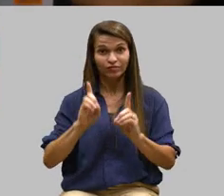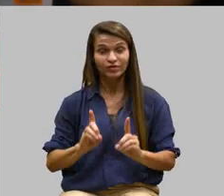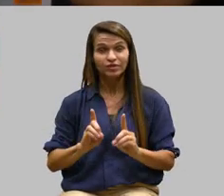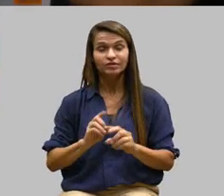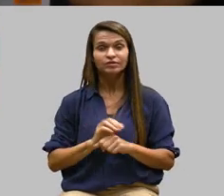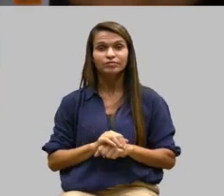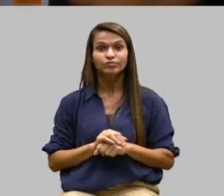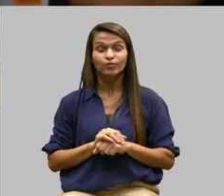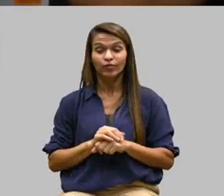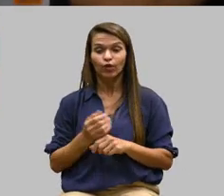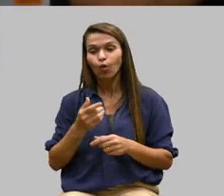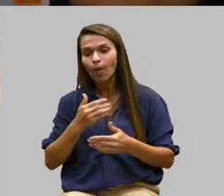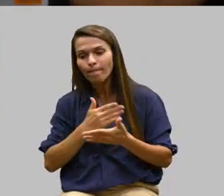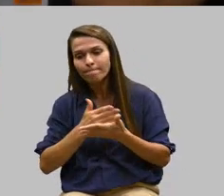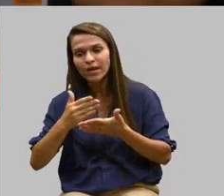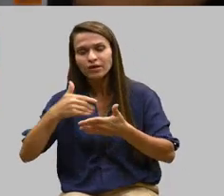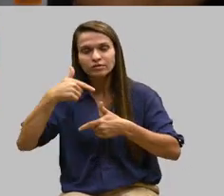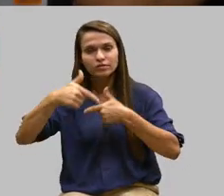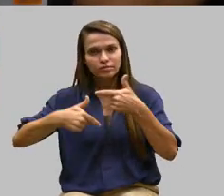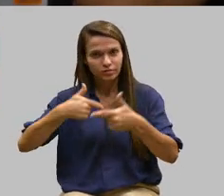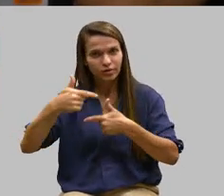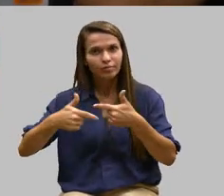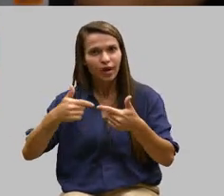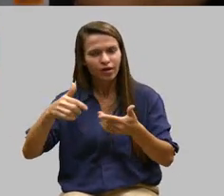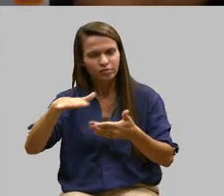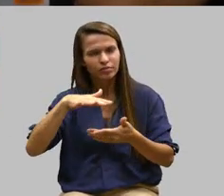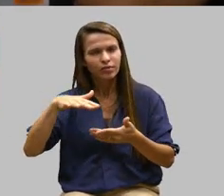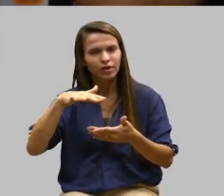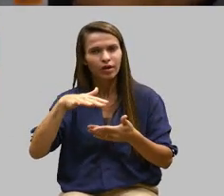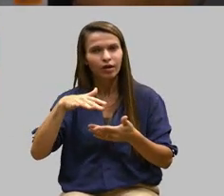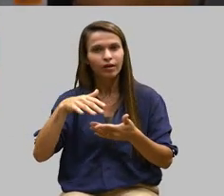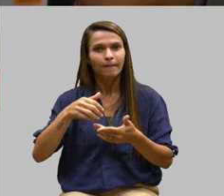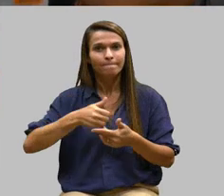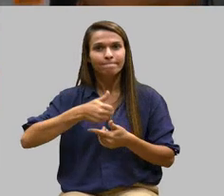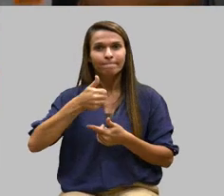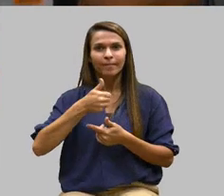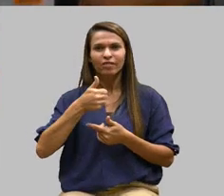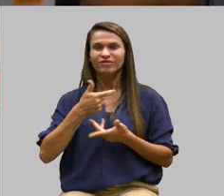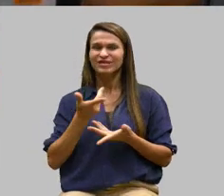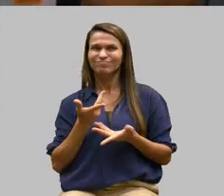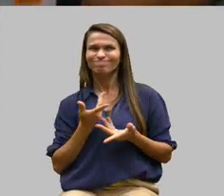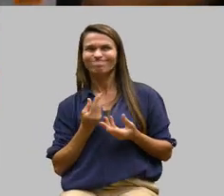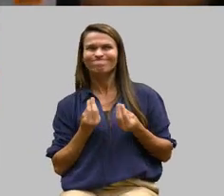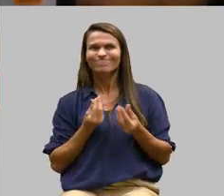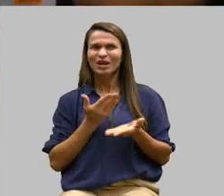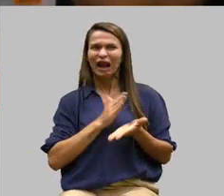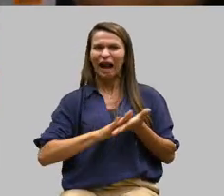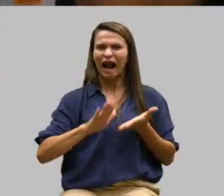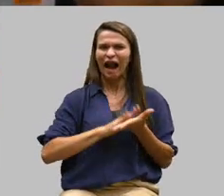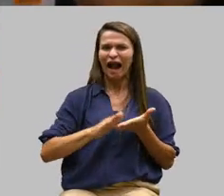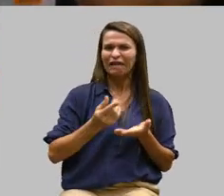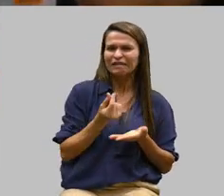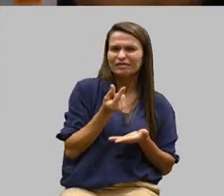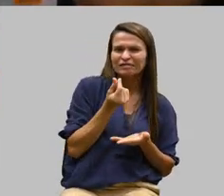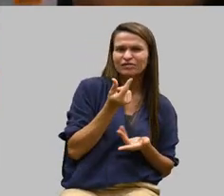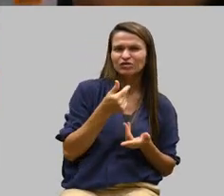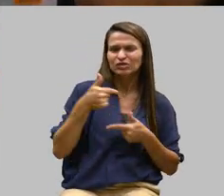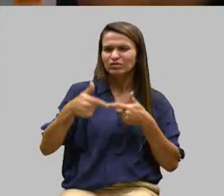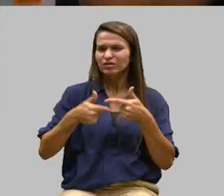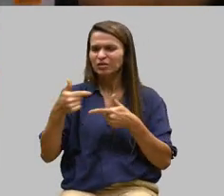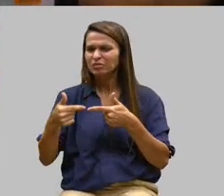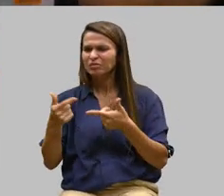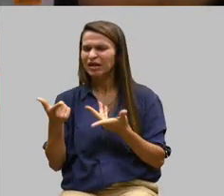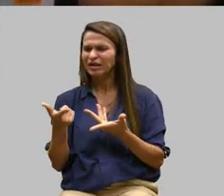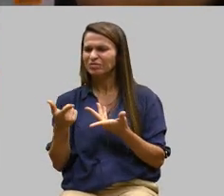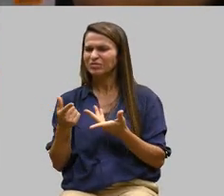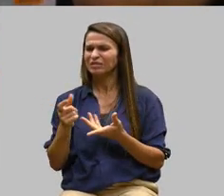quando entra no mercado de trabalho a primeira coisa vai me demandar mais gasto eu vou ter um trabalho muito grande para incluir